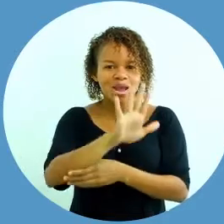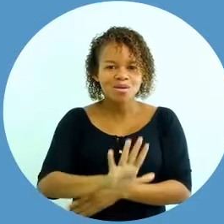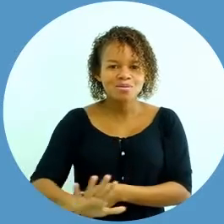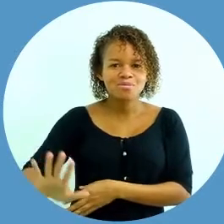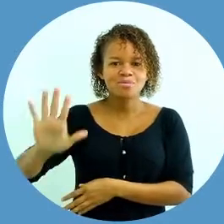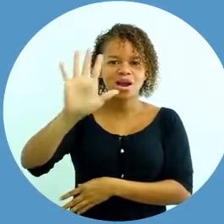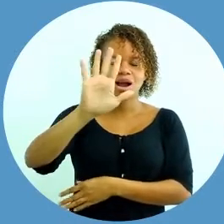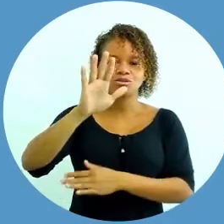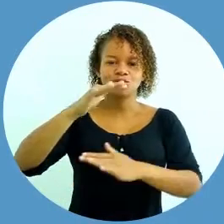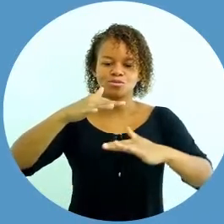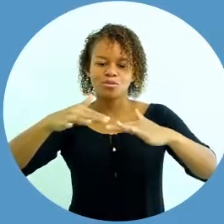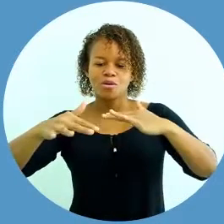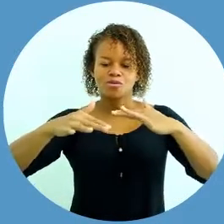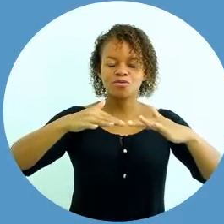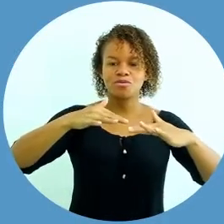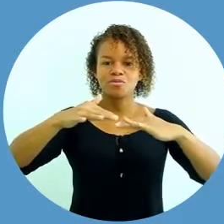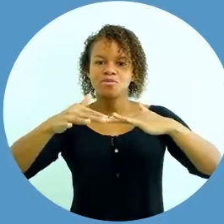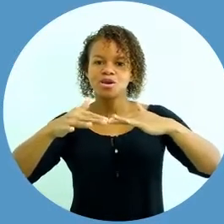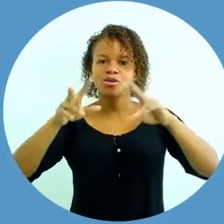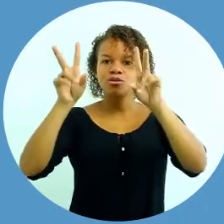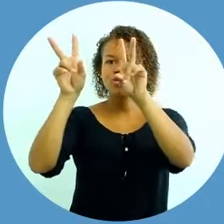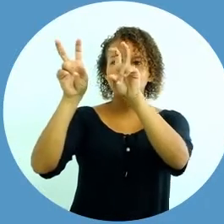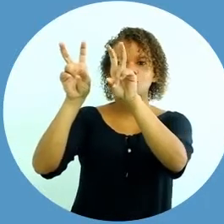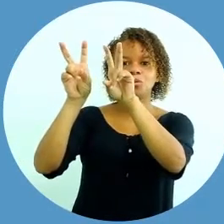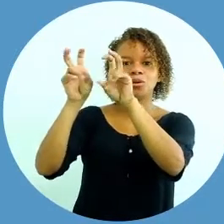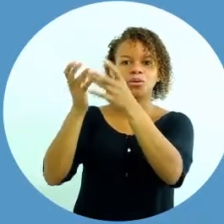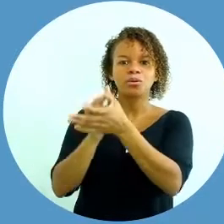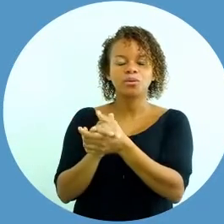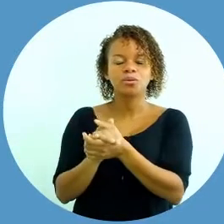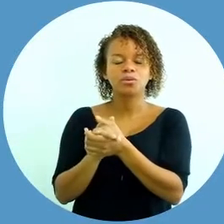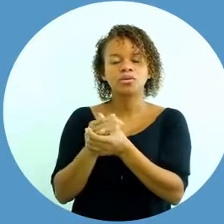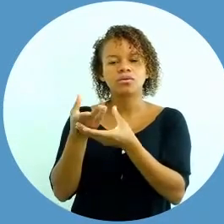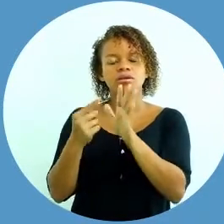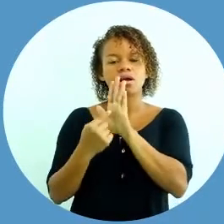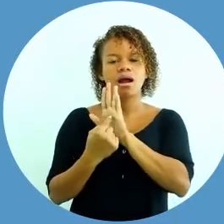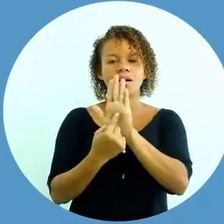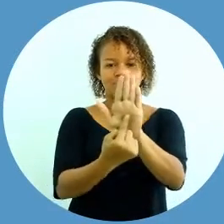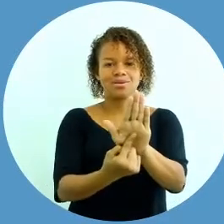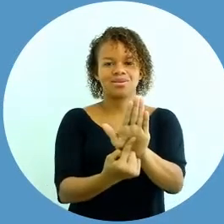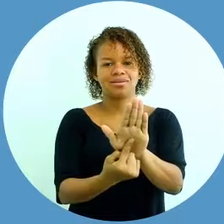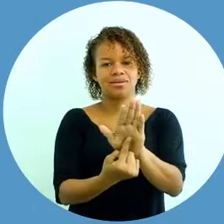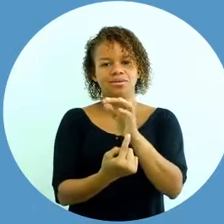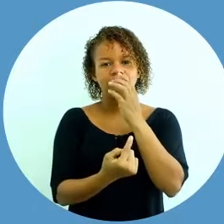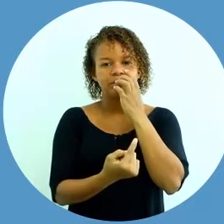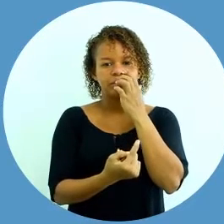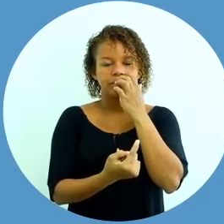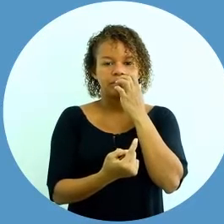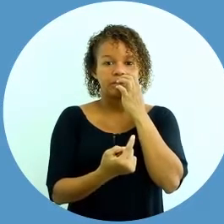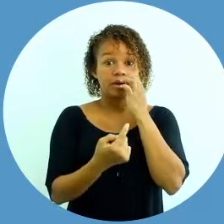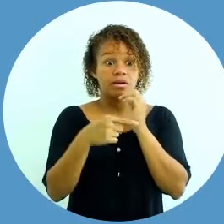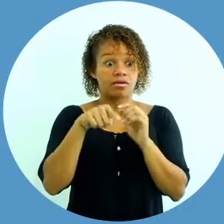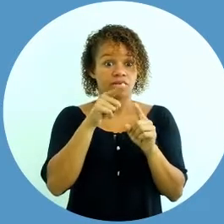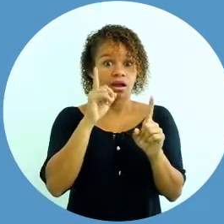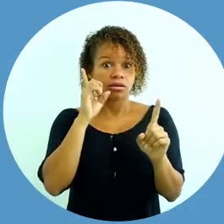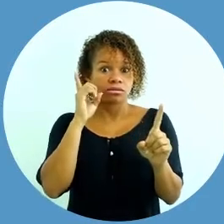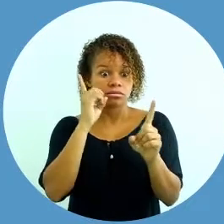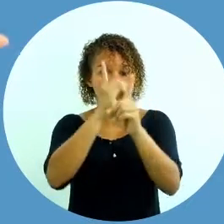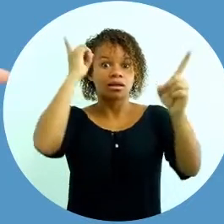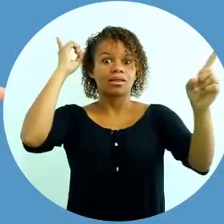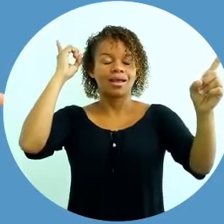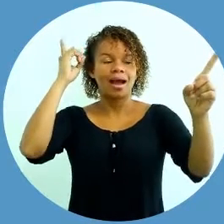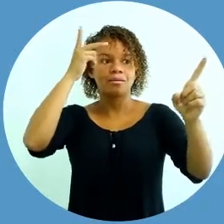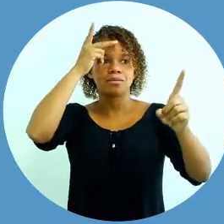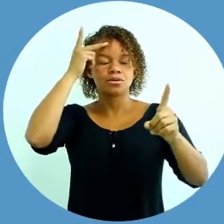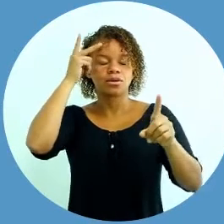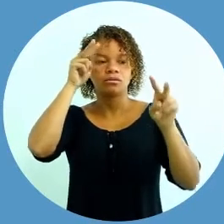as imagens, movimento, conteúdo que vai ser apresentado vai impactar